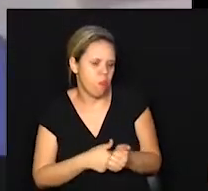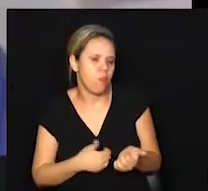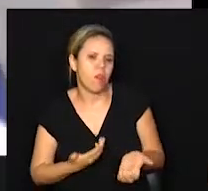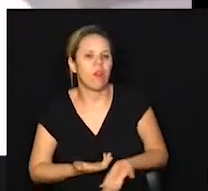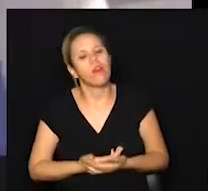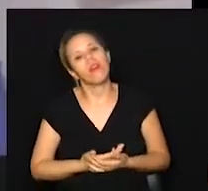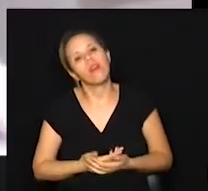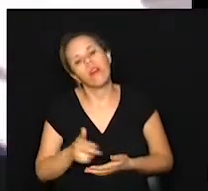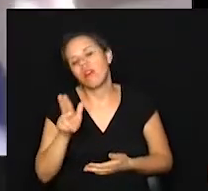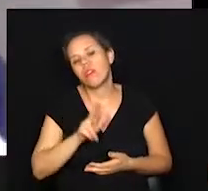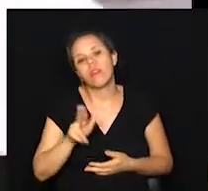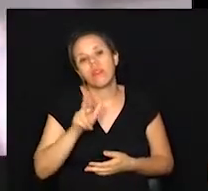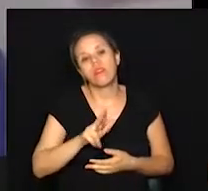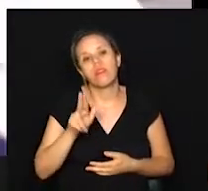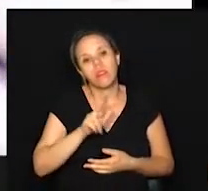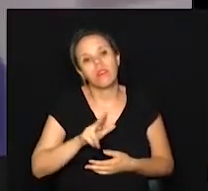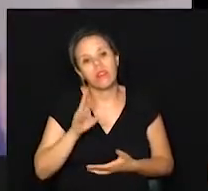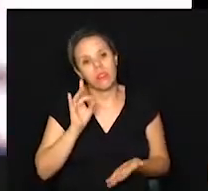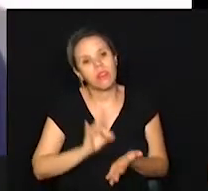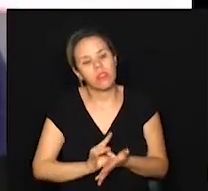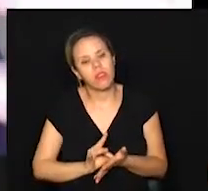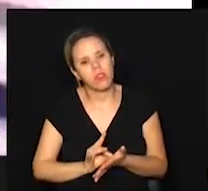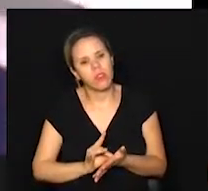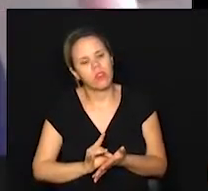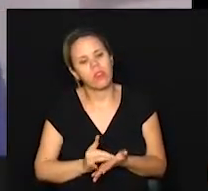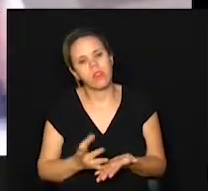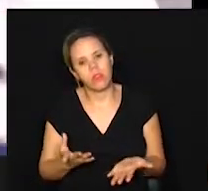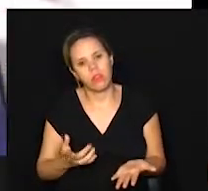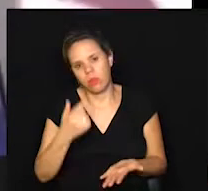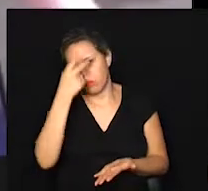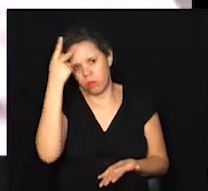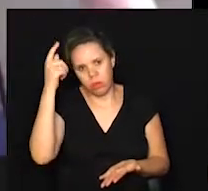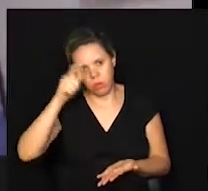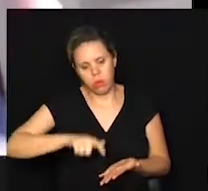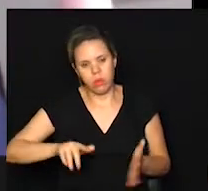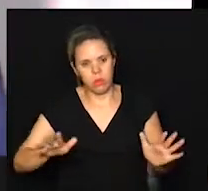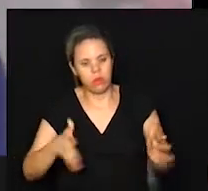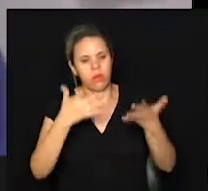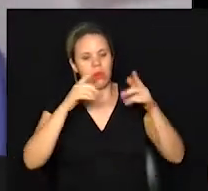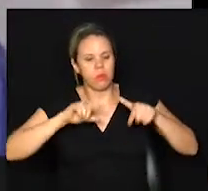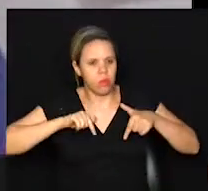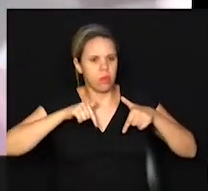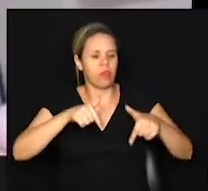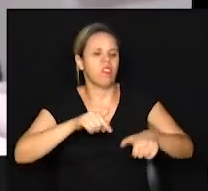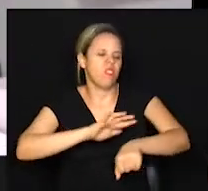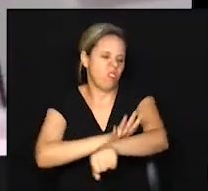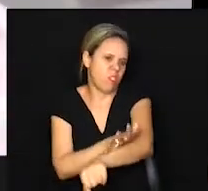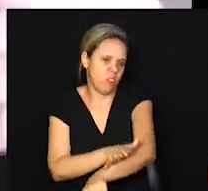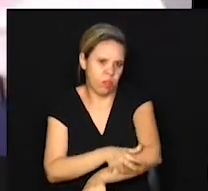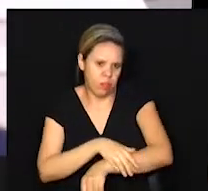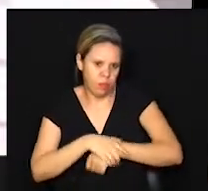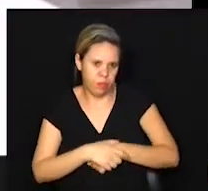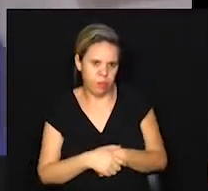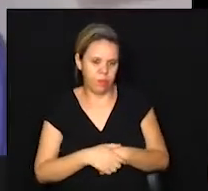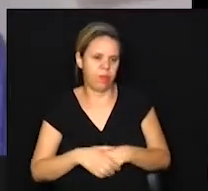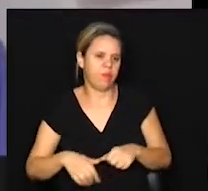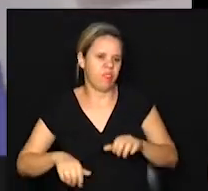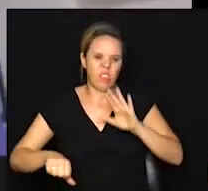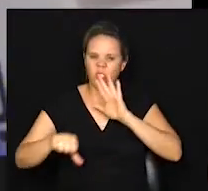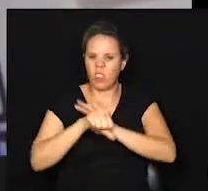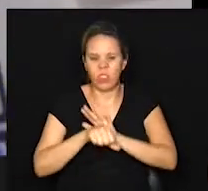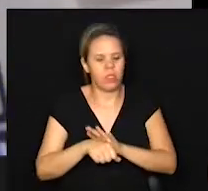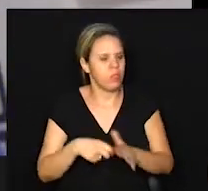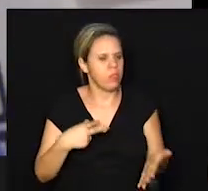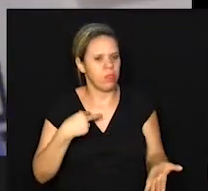que essa universidade ela está, de fato, encobrindo uma pessoa que promoveu um ato considerado racista. É um crime inafiançável,